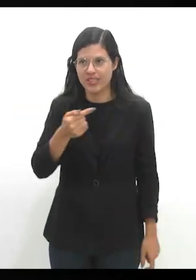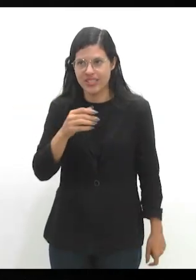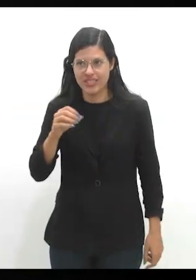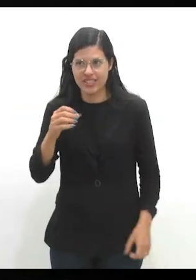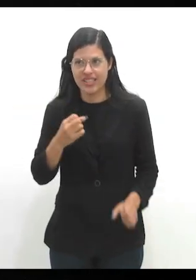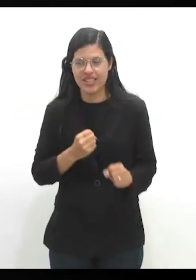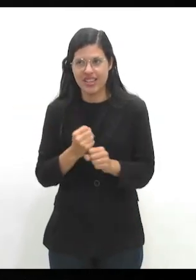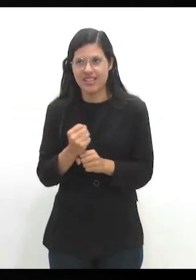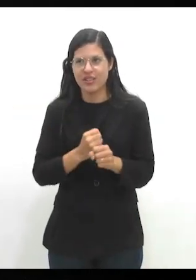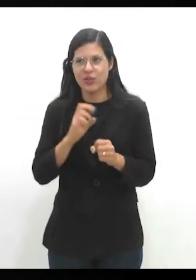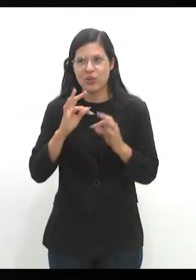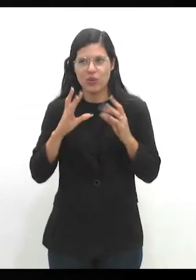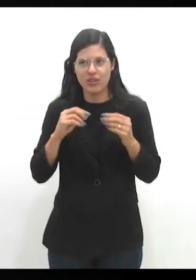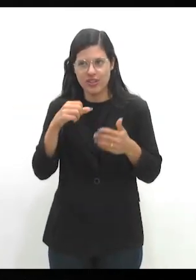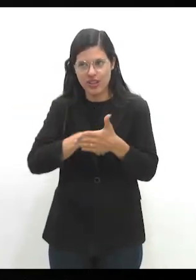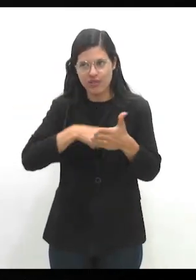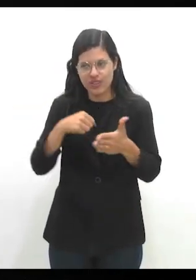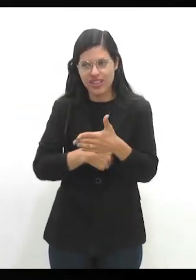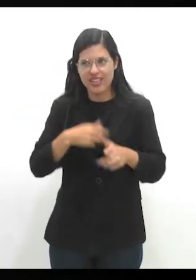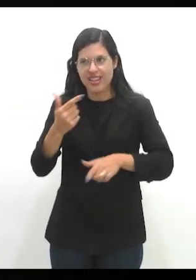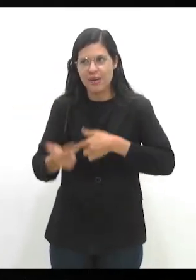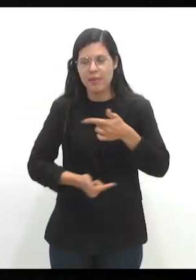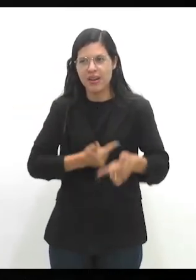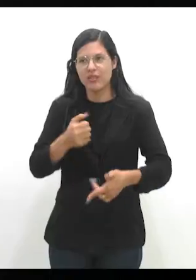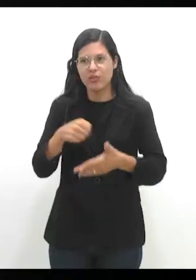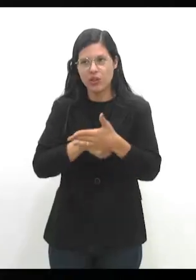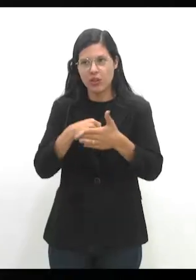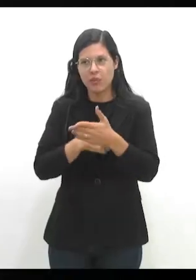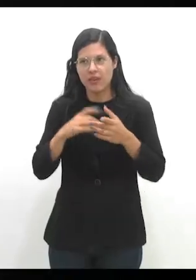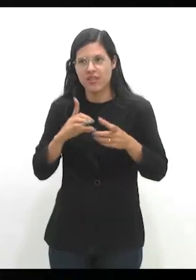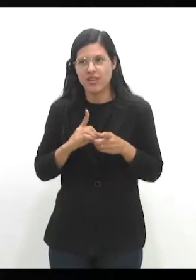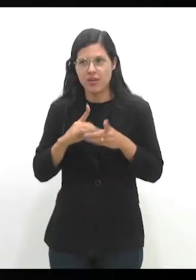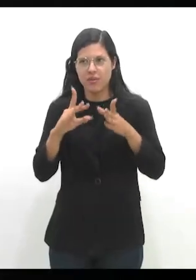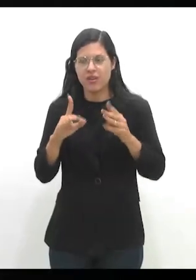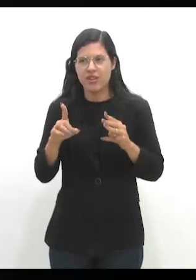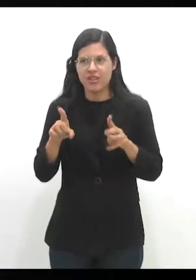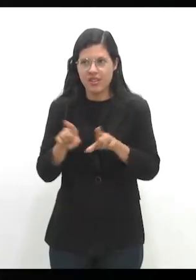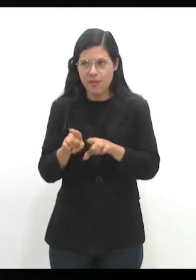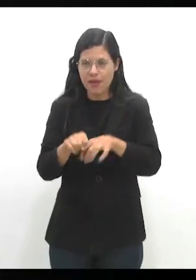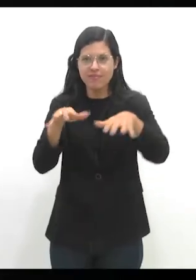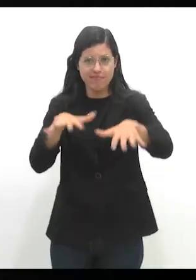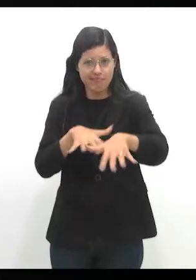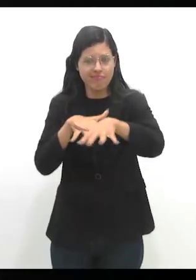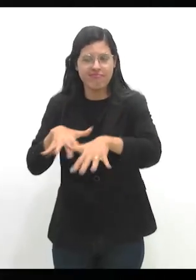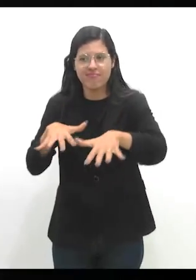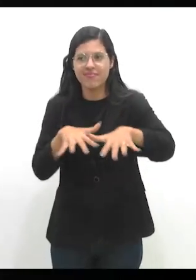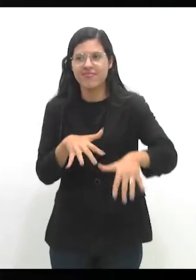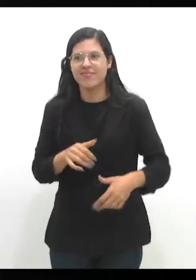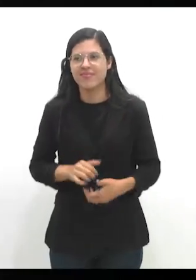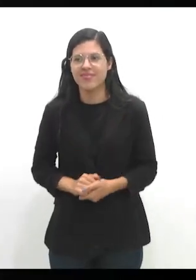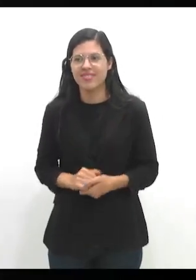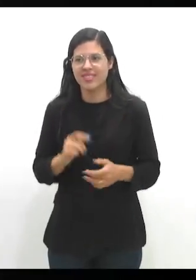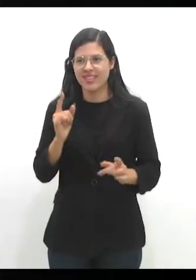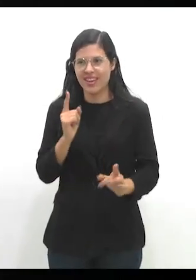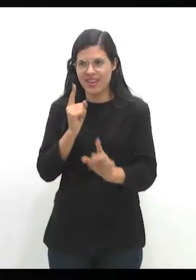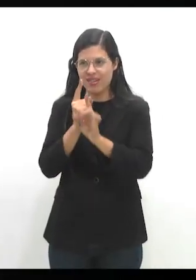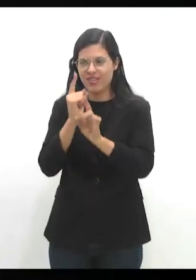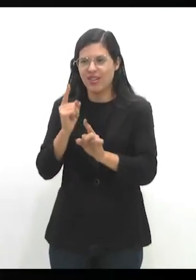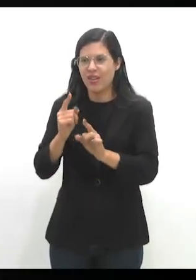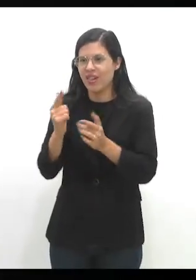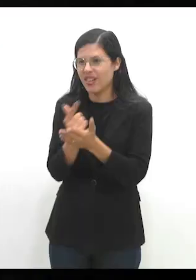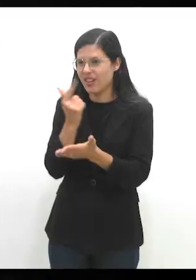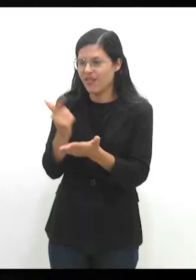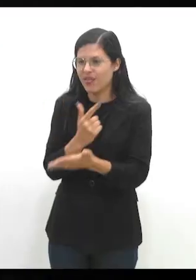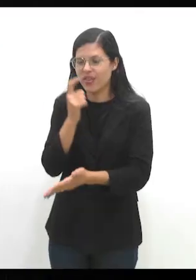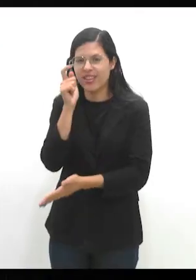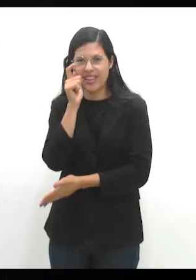70 anos e estão todas na luta, todas trabalhando e todas lutando pela democracia, inclusive nas passeatas da vida. E se